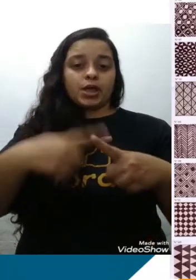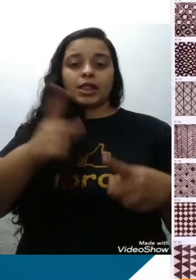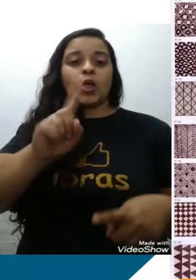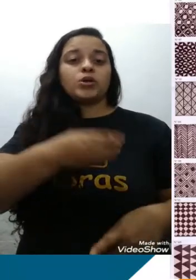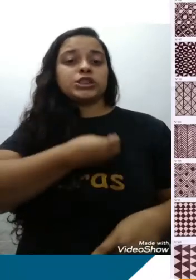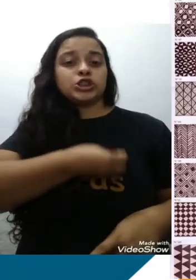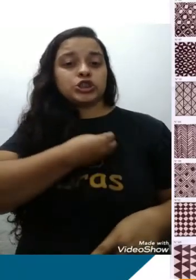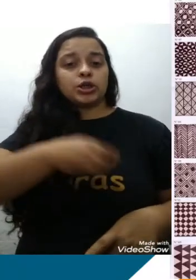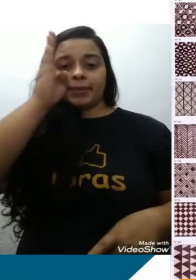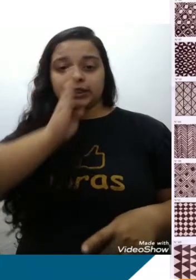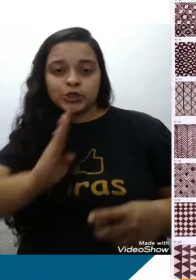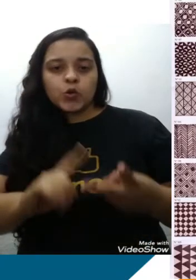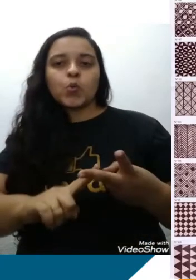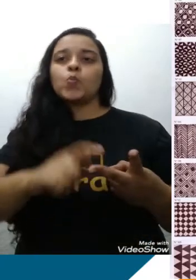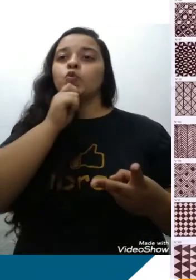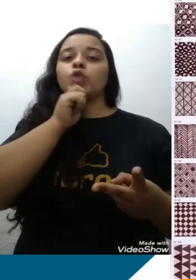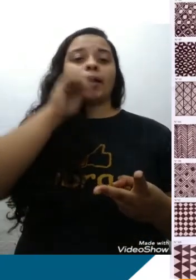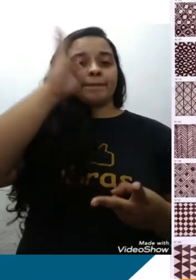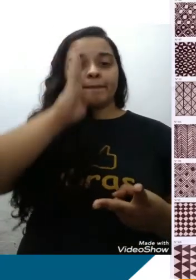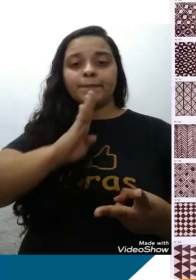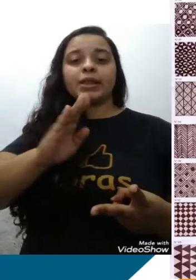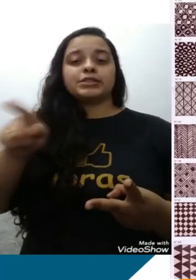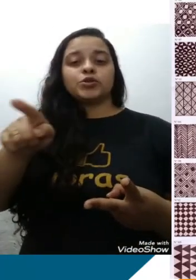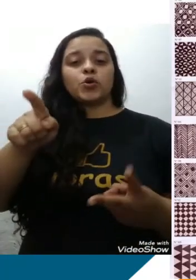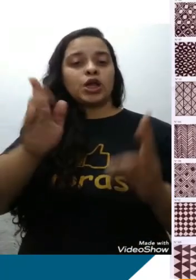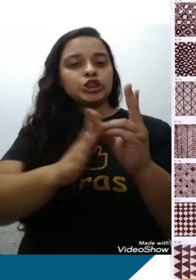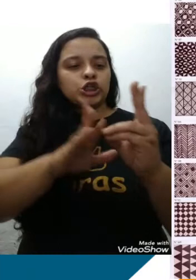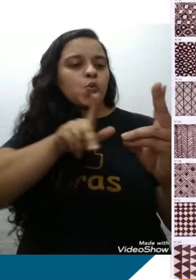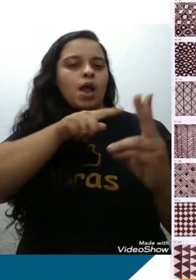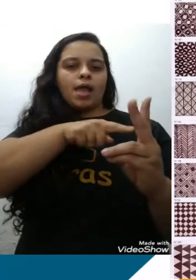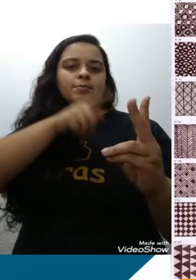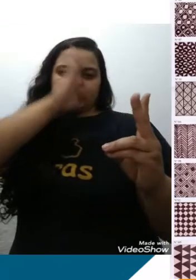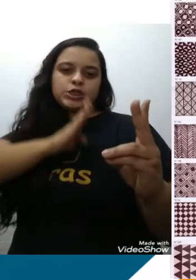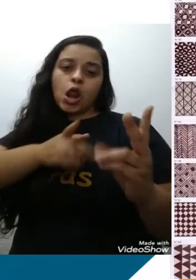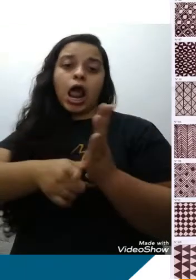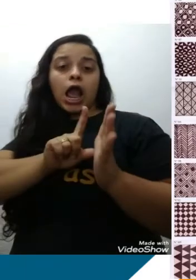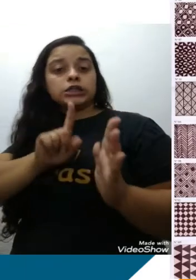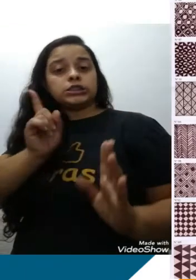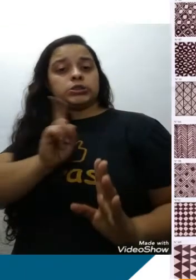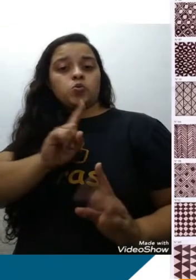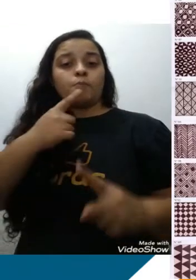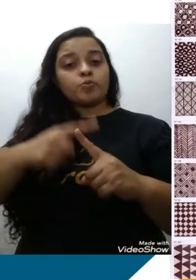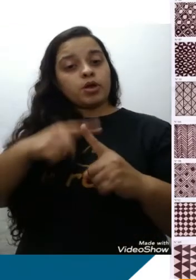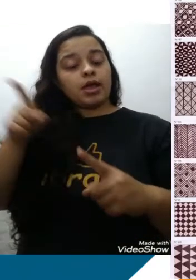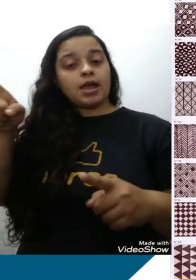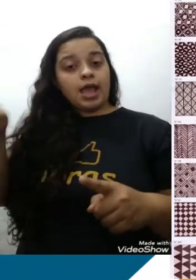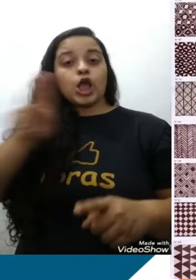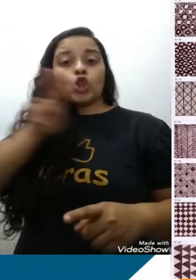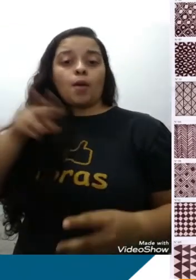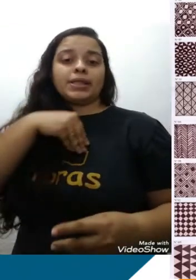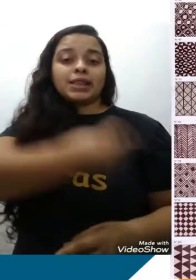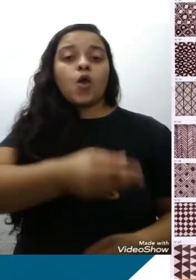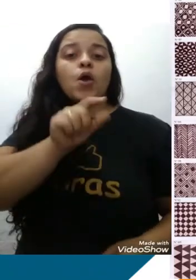Porque não existia, na verdade, nem Brasil, nem brasileiros antes do século XVI, é uma invenção dos europeus. Os indígenas